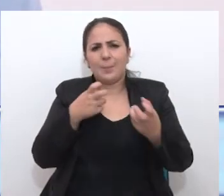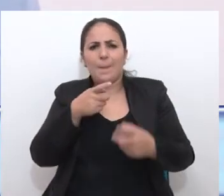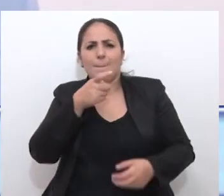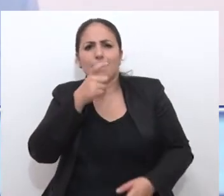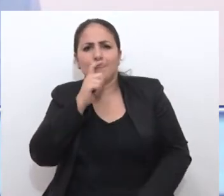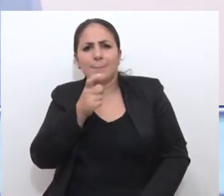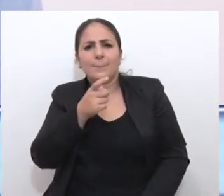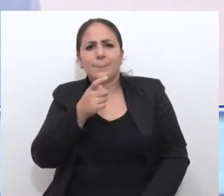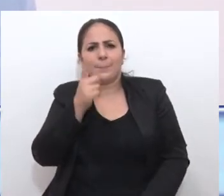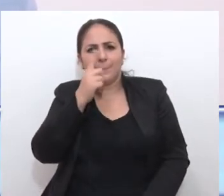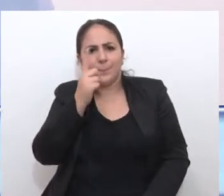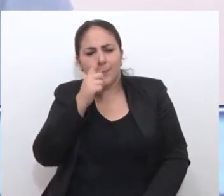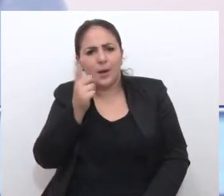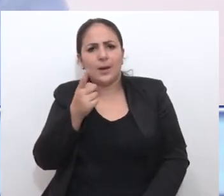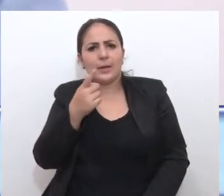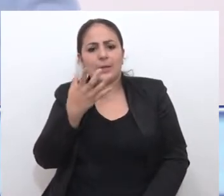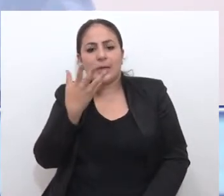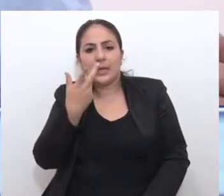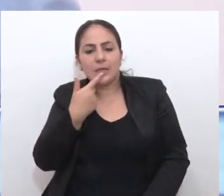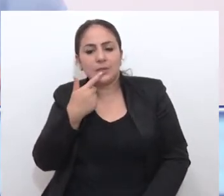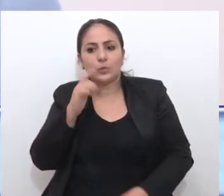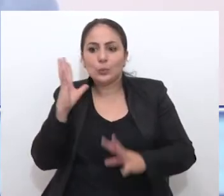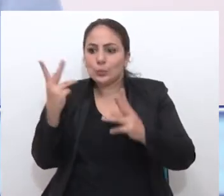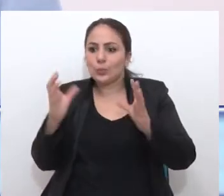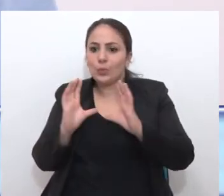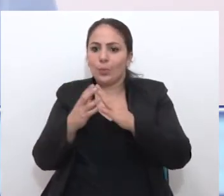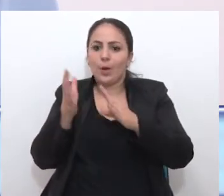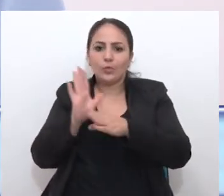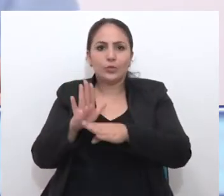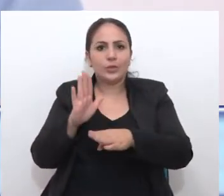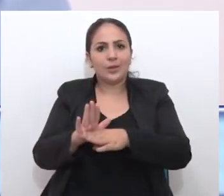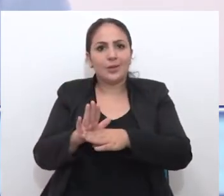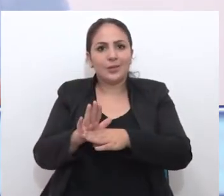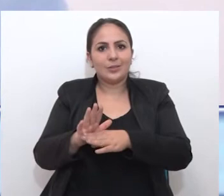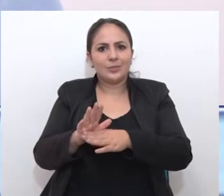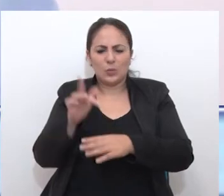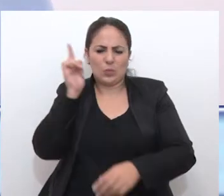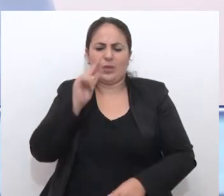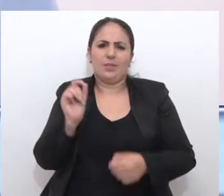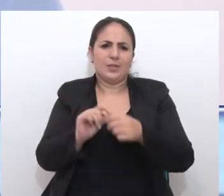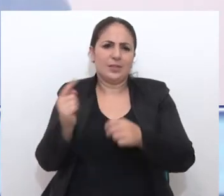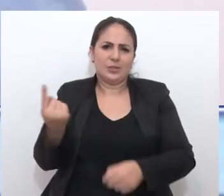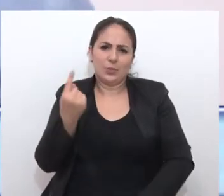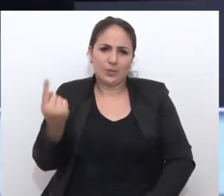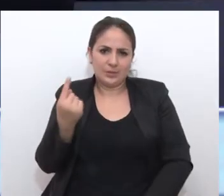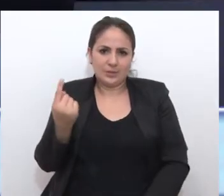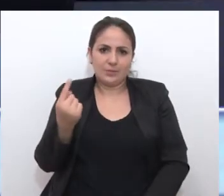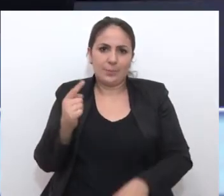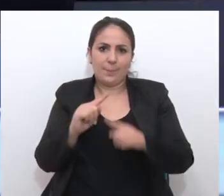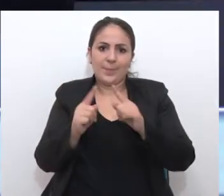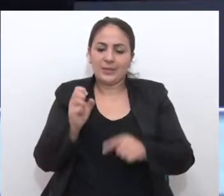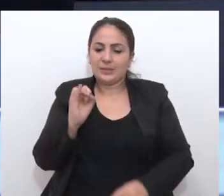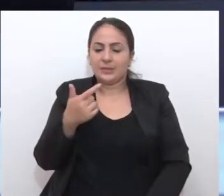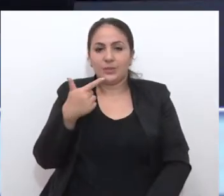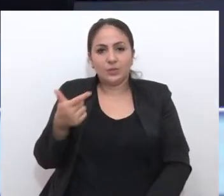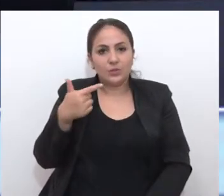mãe, é criança, é todo mundo ajudando, né? É um grupo de pessoas que ninguém consegue fazer nada sozinho, né? Se não